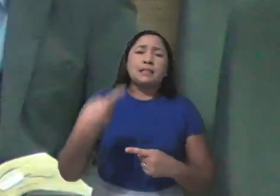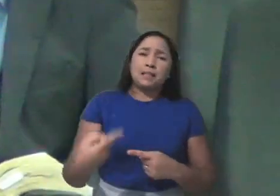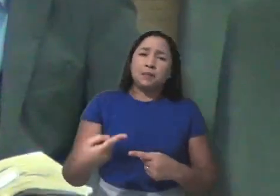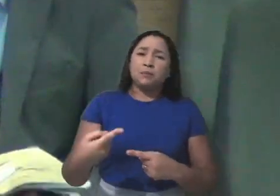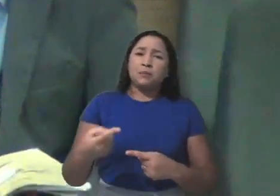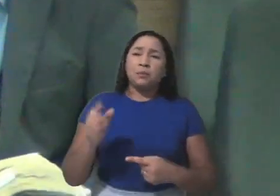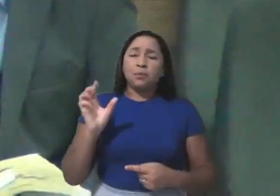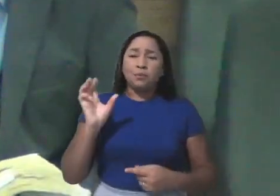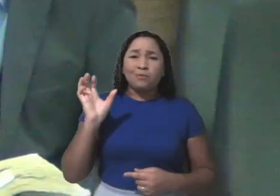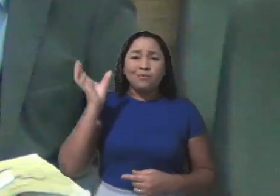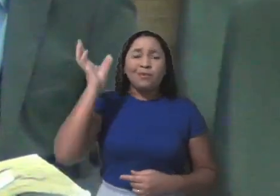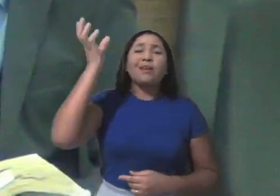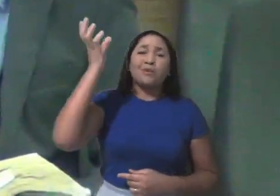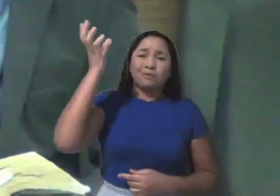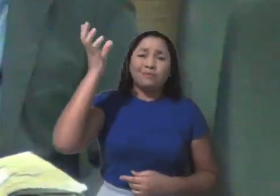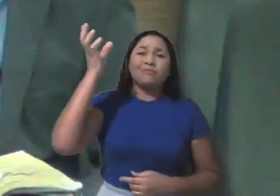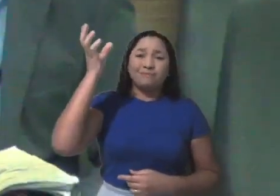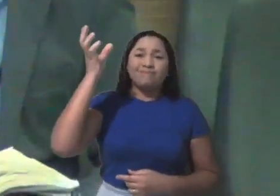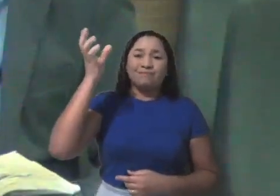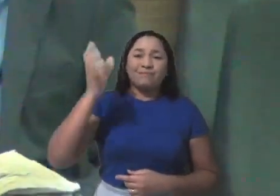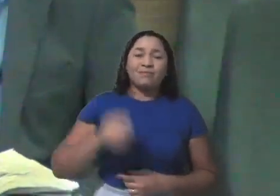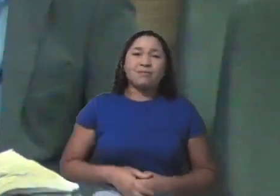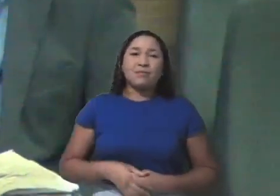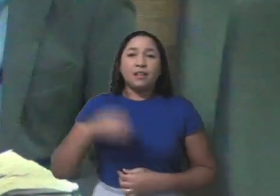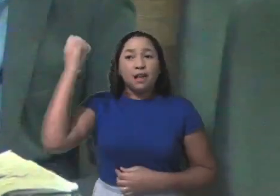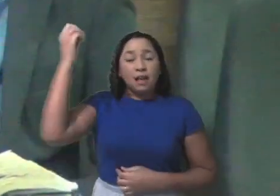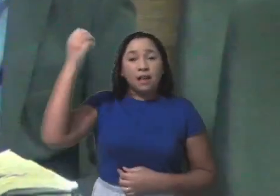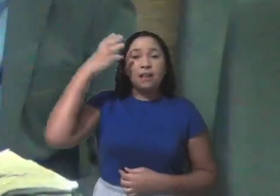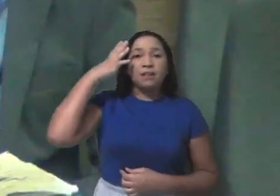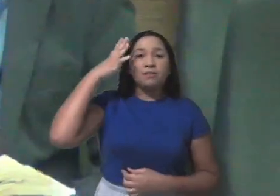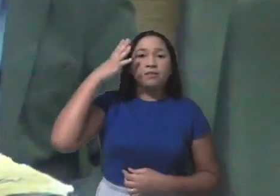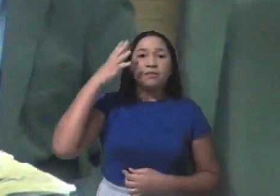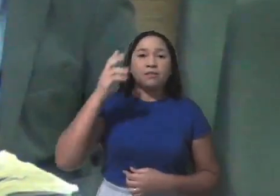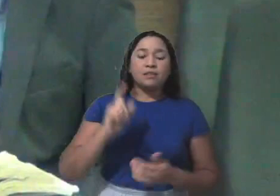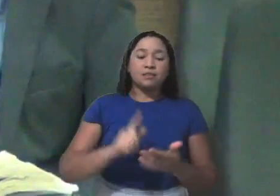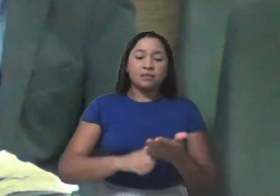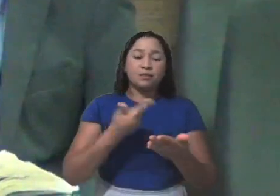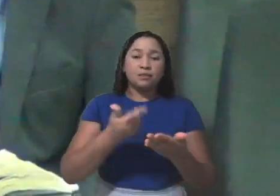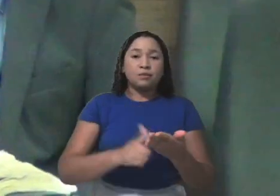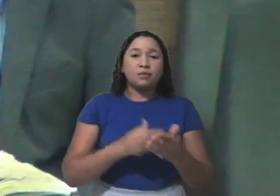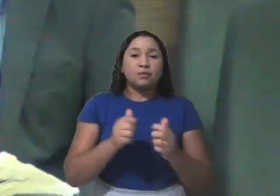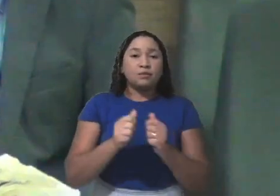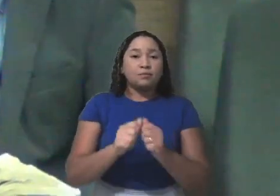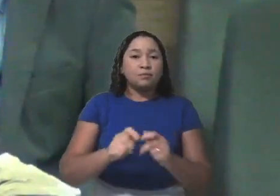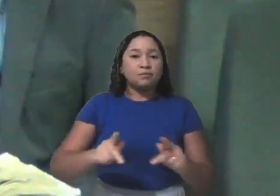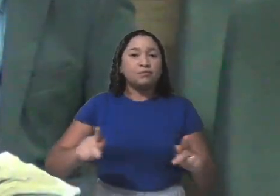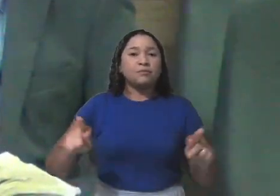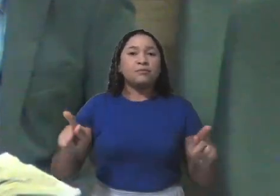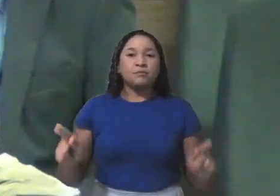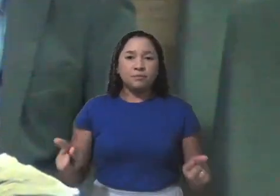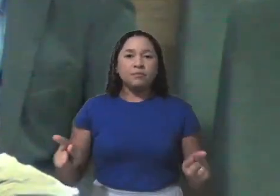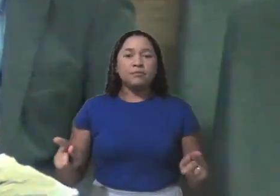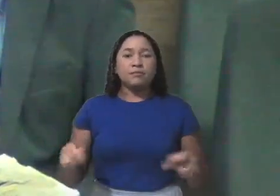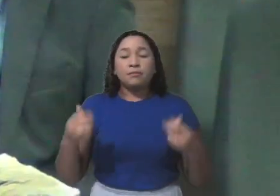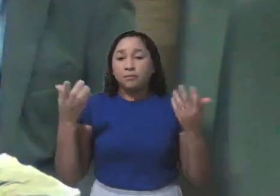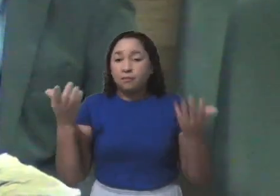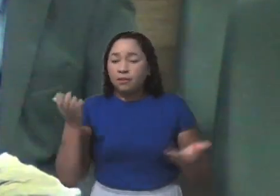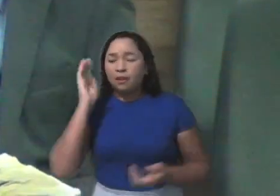A revelação do Apocalipse. Então, para entendermos a escatologia, nós precisamos entender